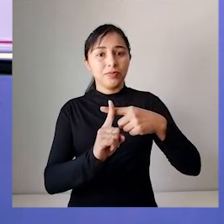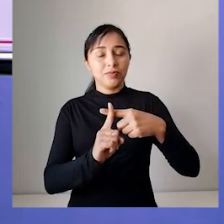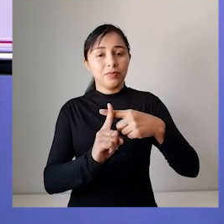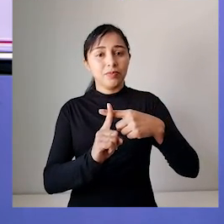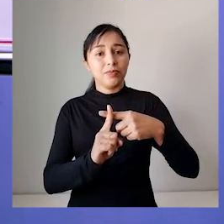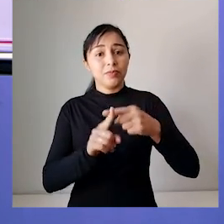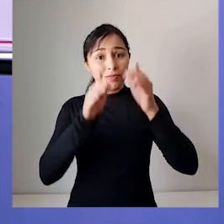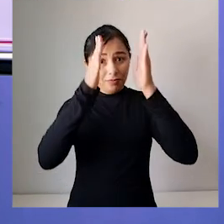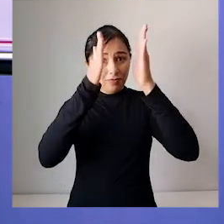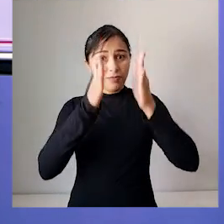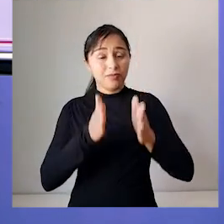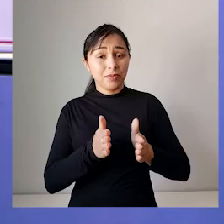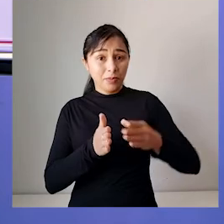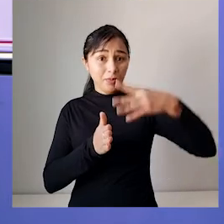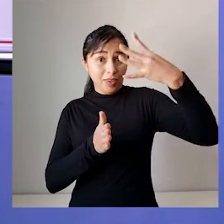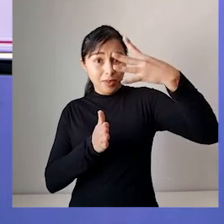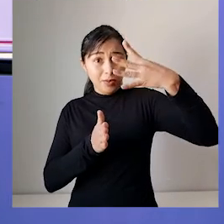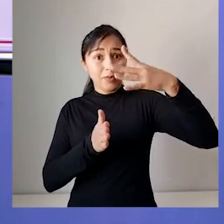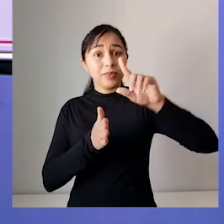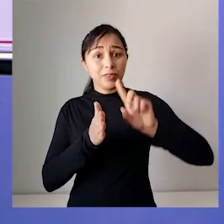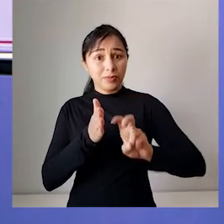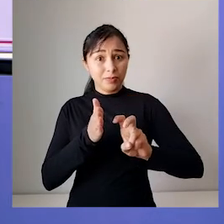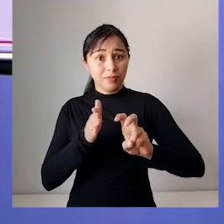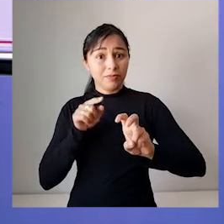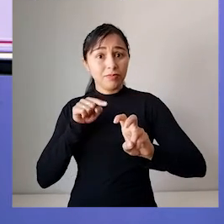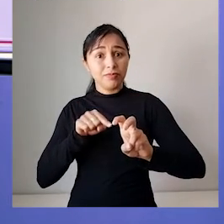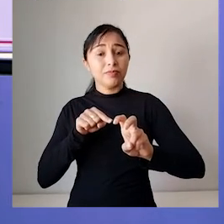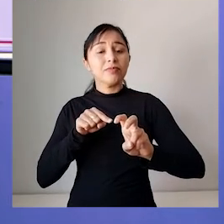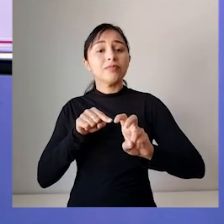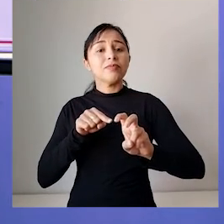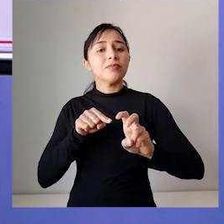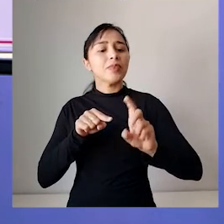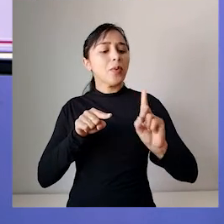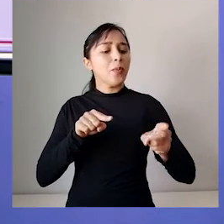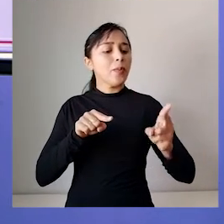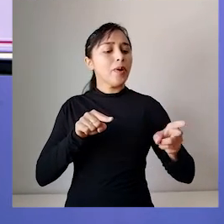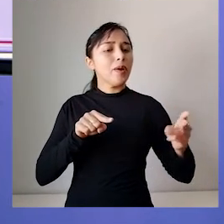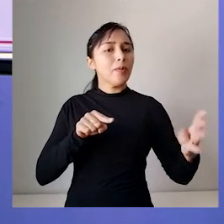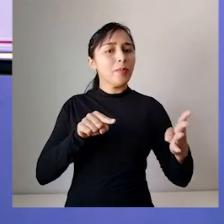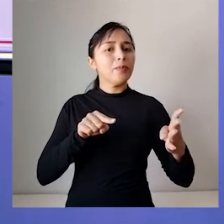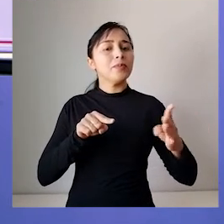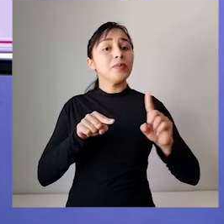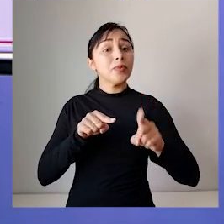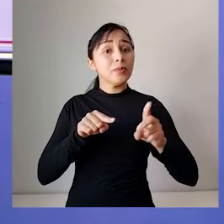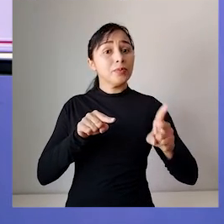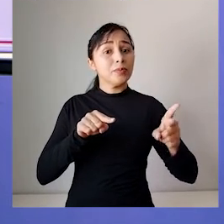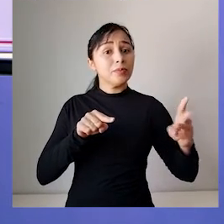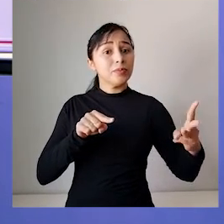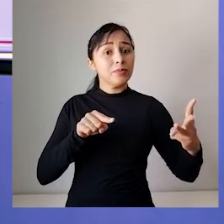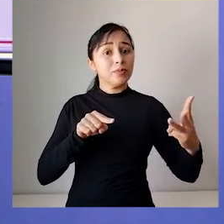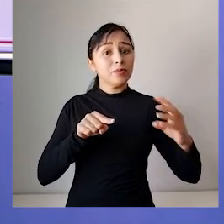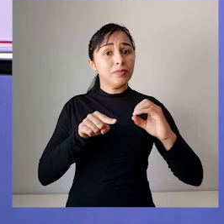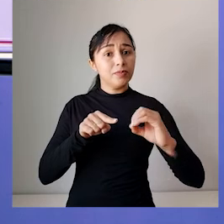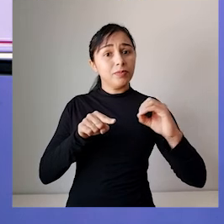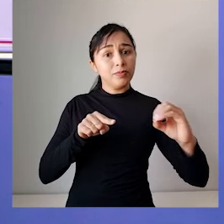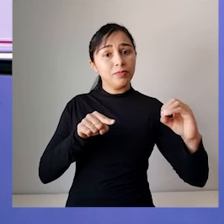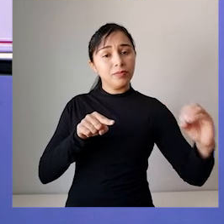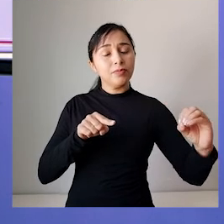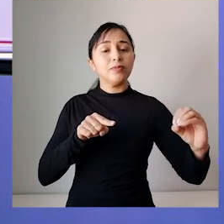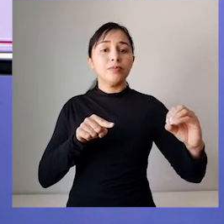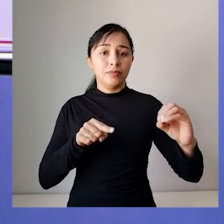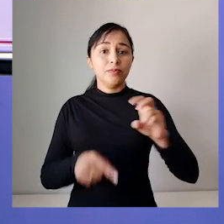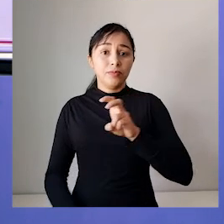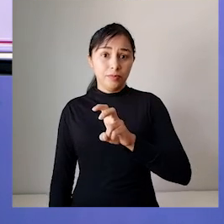algarismo 5, referente à quarta ordem, e contar os algarismos antes. 1, 2, 3, então